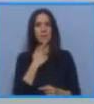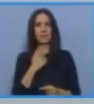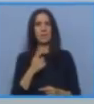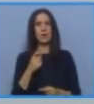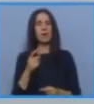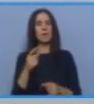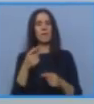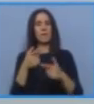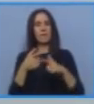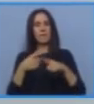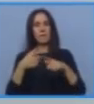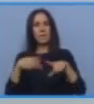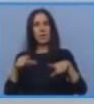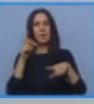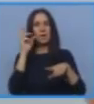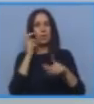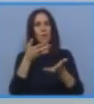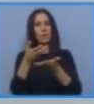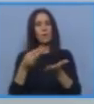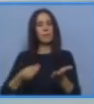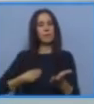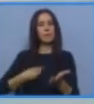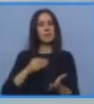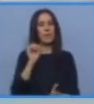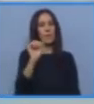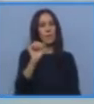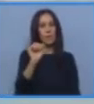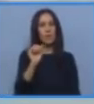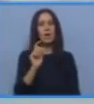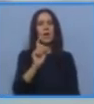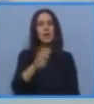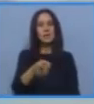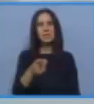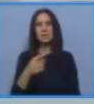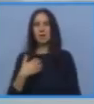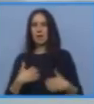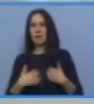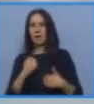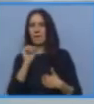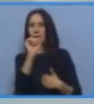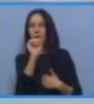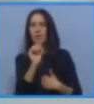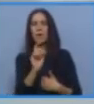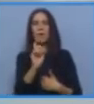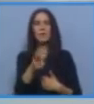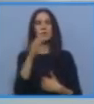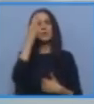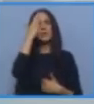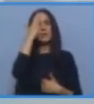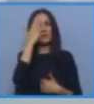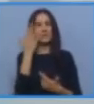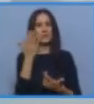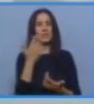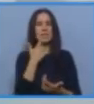ouvem-nos falar daquilo que são as suas preocupações, daquilo que são as suas inquietações, daquilo que são os seus sonhos. Quer dizer,